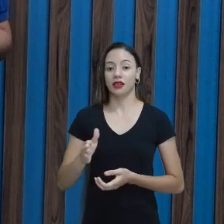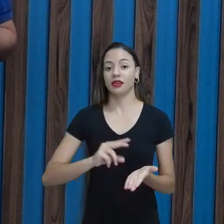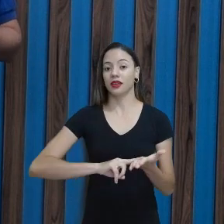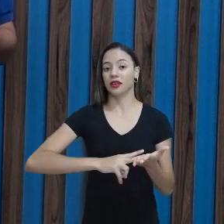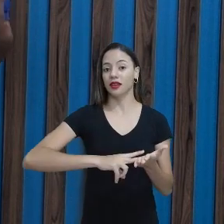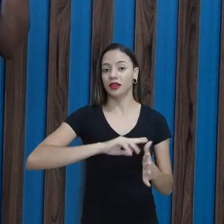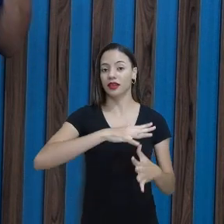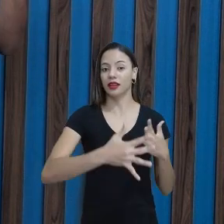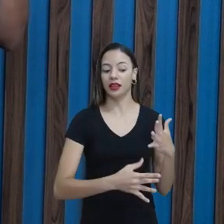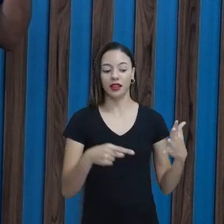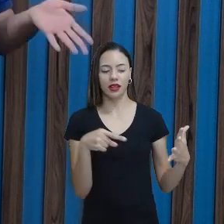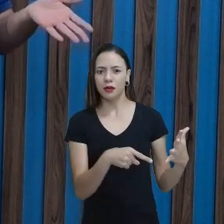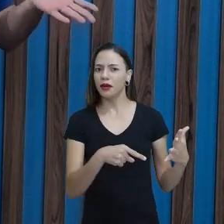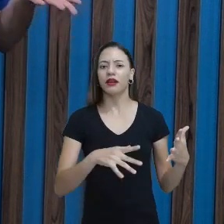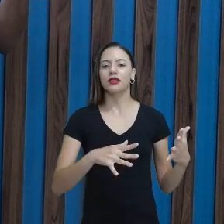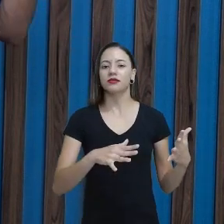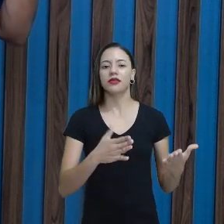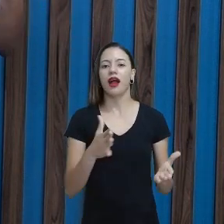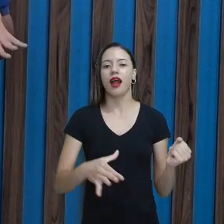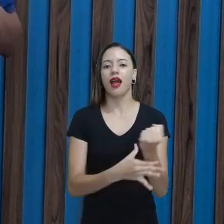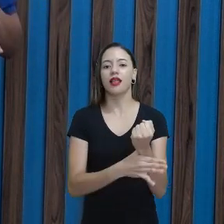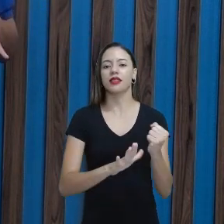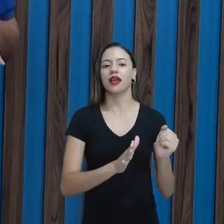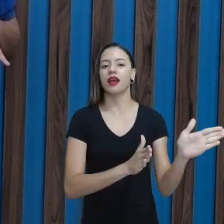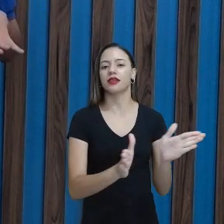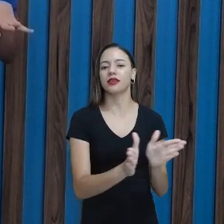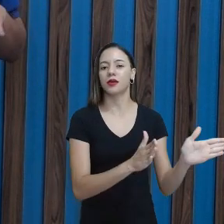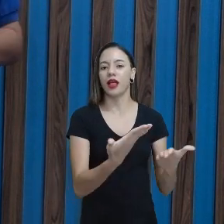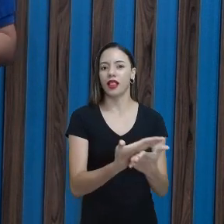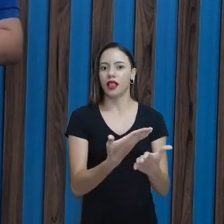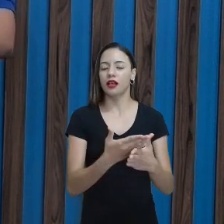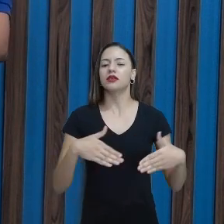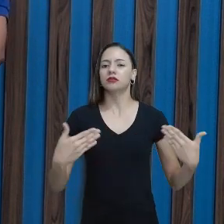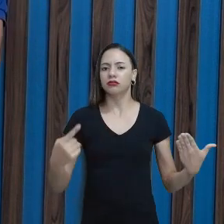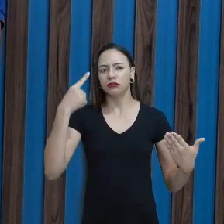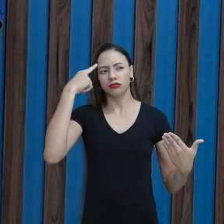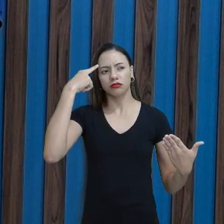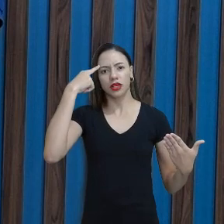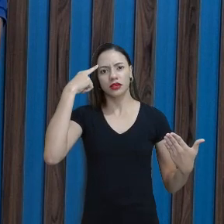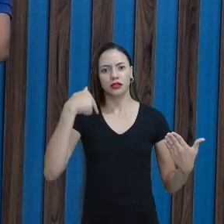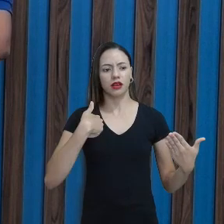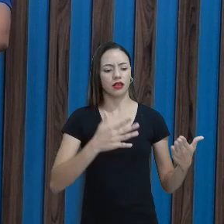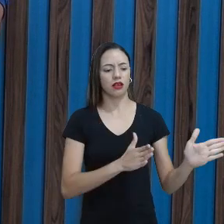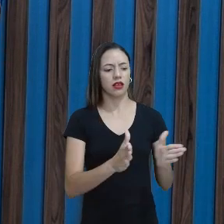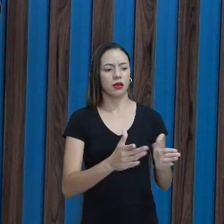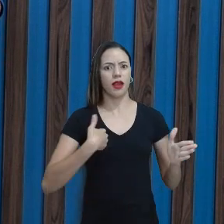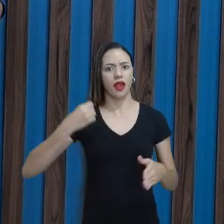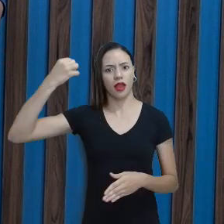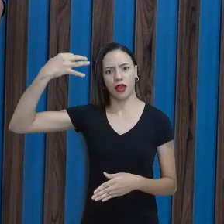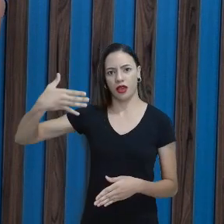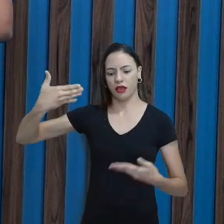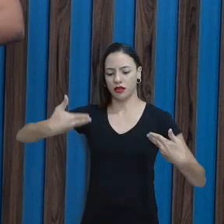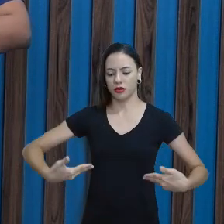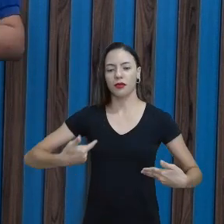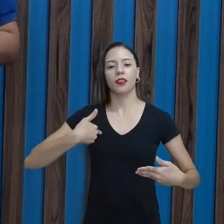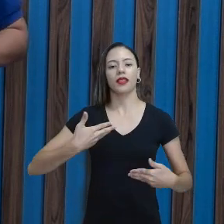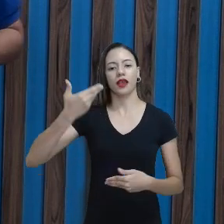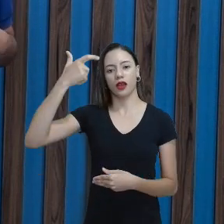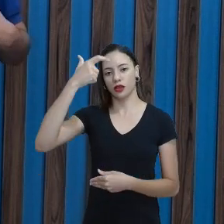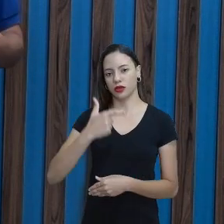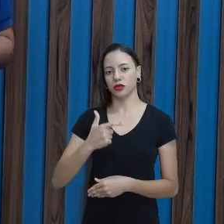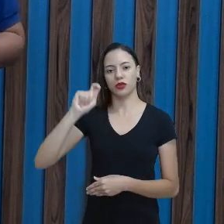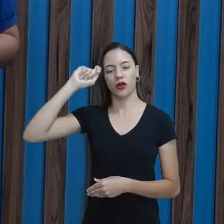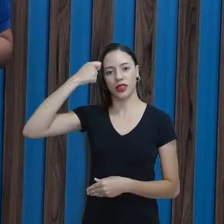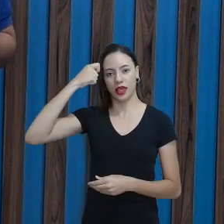Libras torna nossas aulas mais acessíveis. E pensando em acessibilidade, eu vou me autodescrever. Eu sou uma mulher negra, de